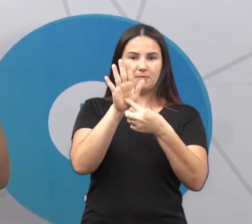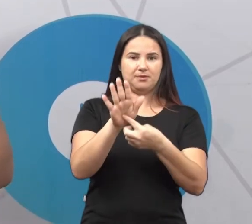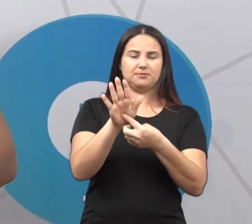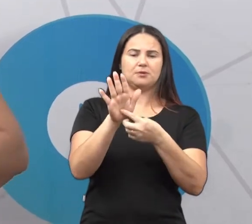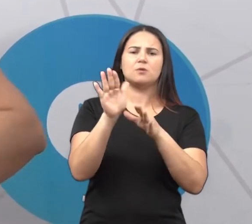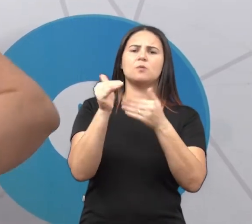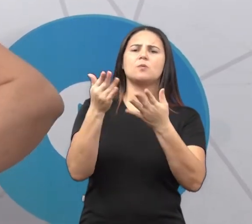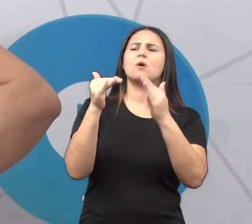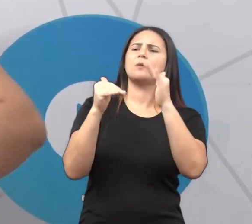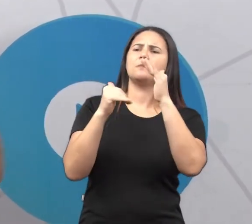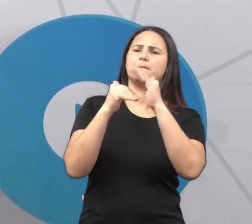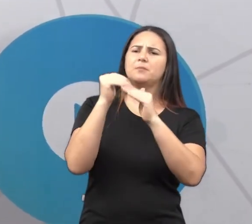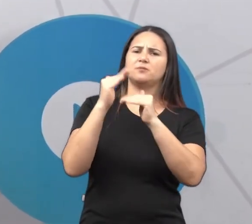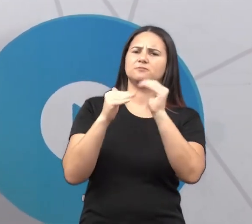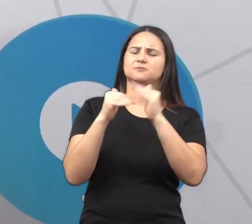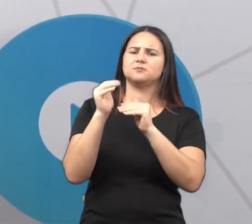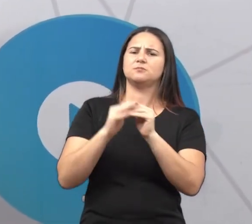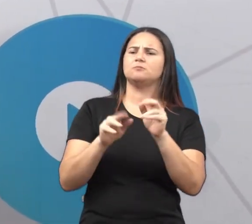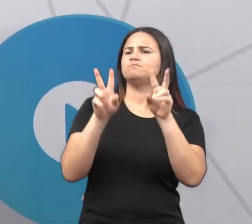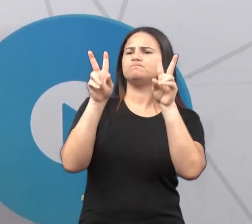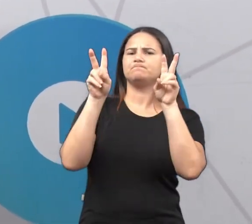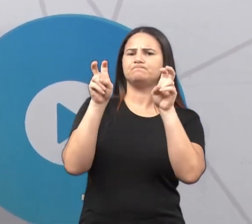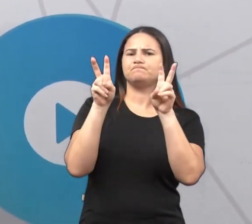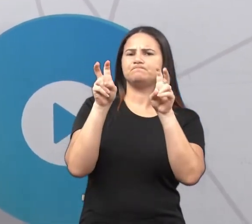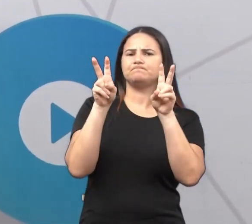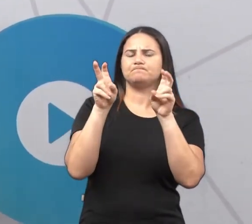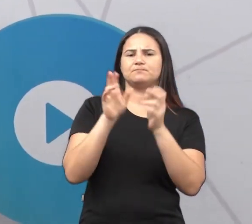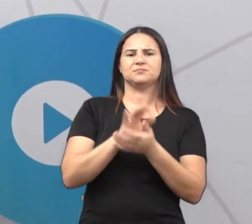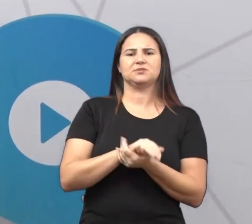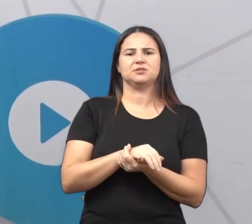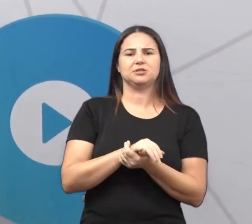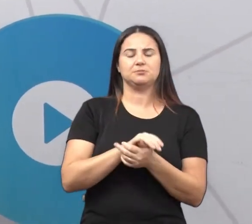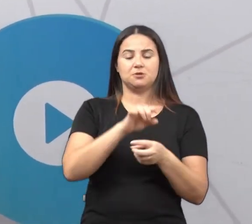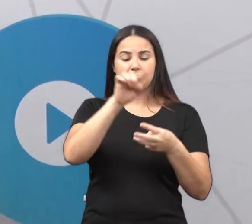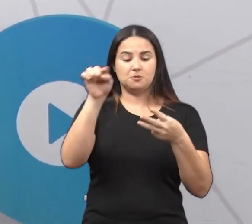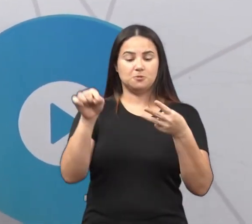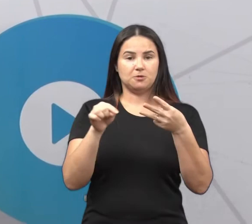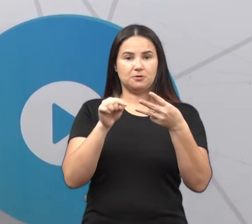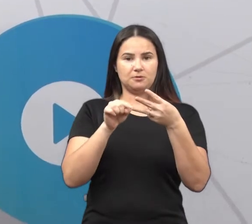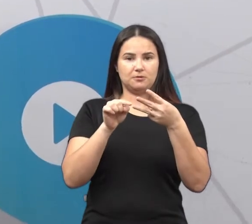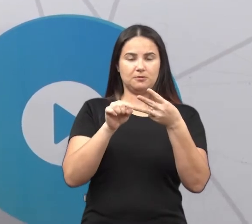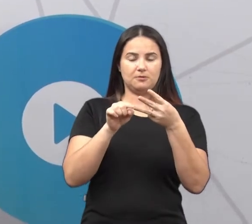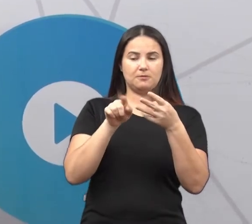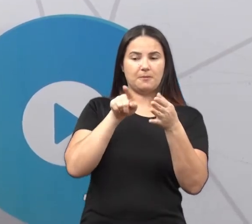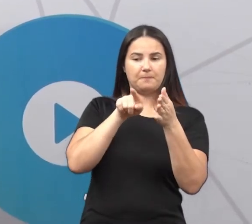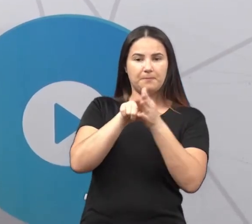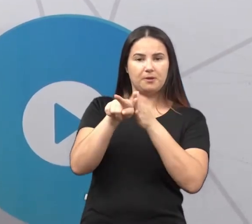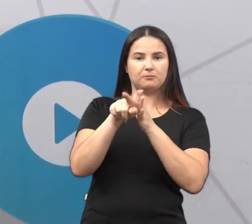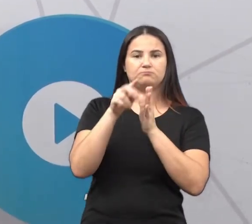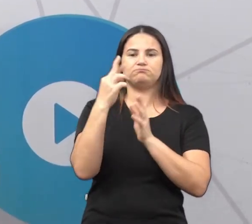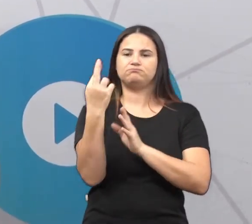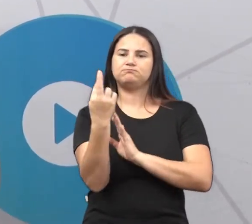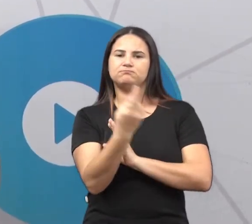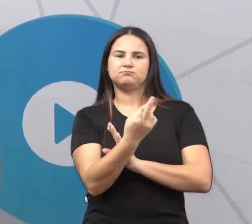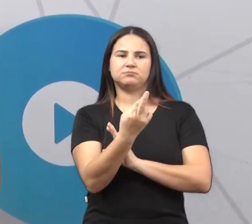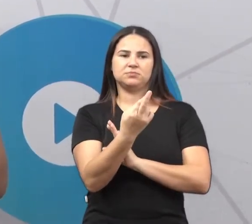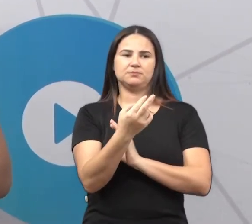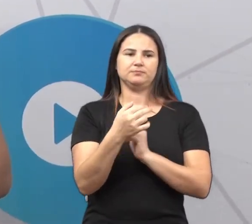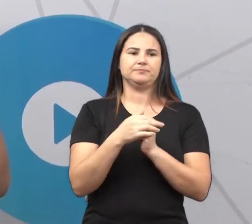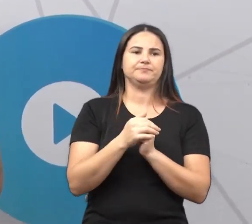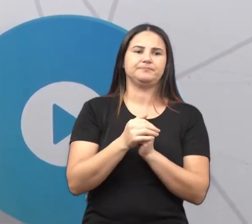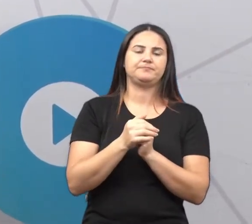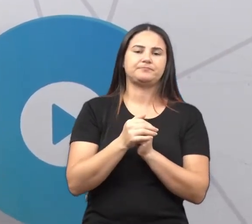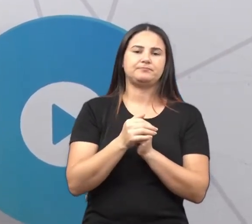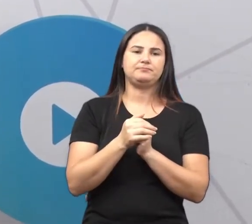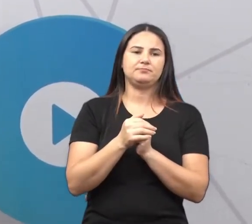dizer qual a profissão dele, qual é o tema da entrevista. E mais abaixo eu vou ter as perguntas e respostas. Lembrando que essas